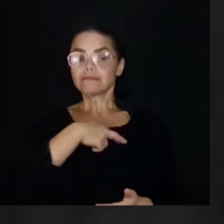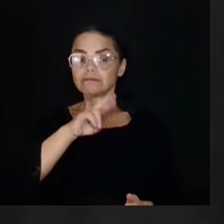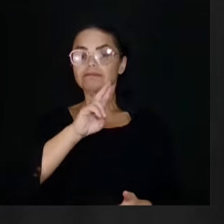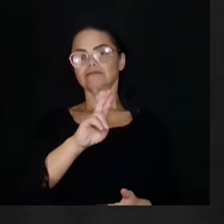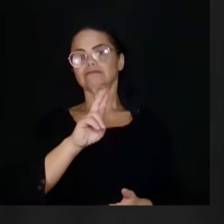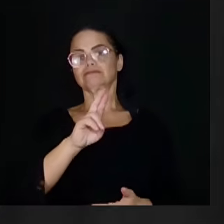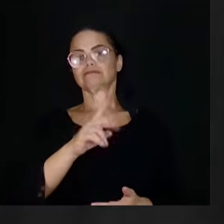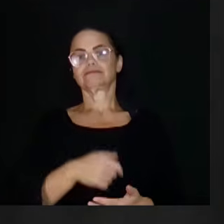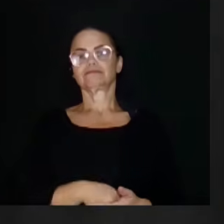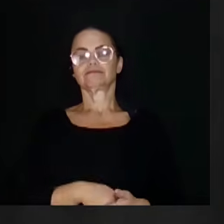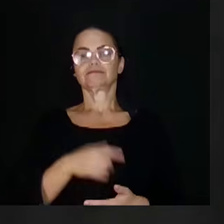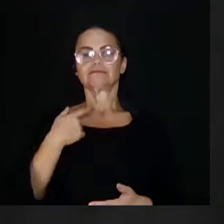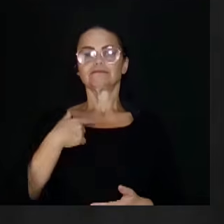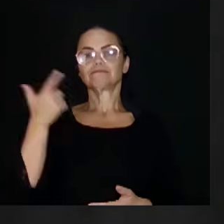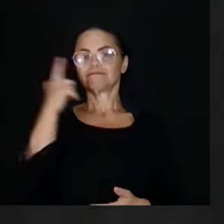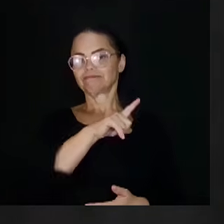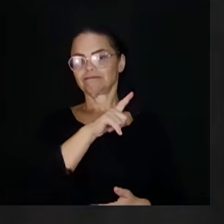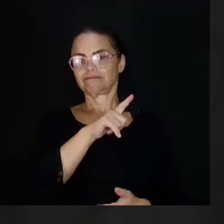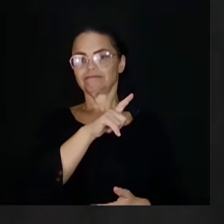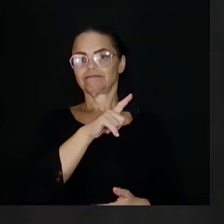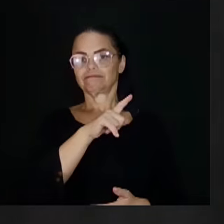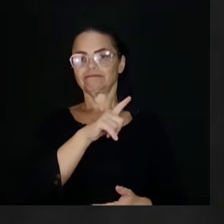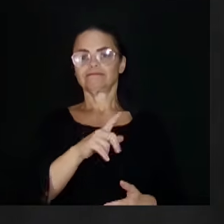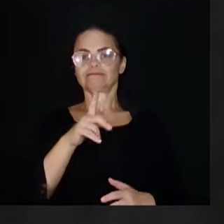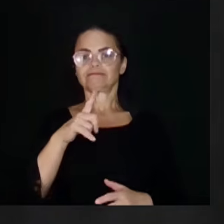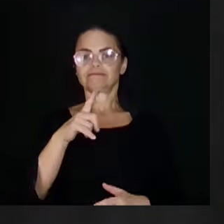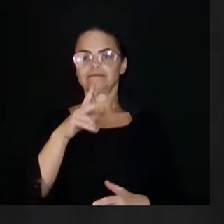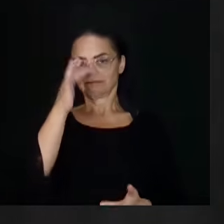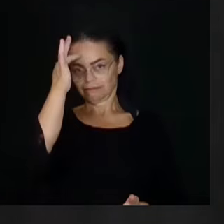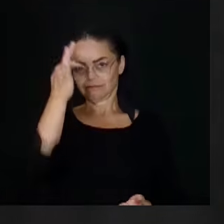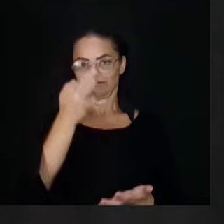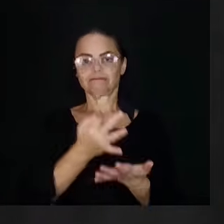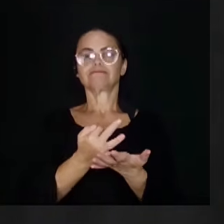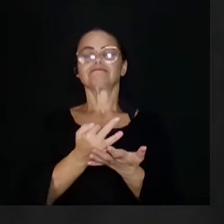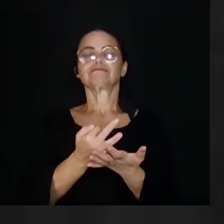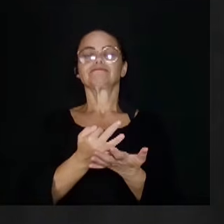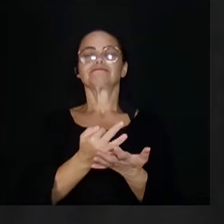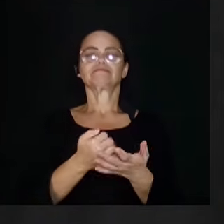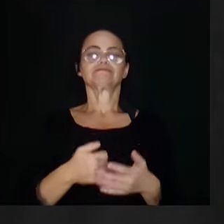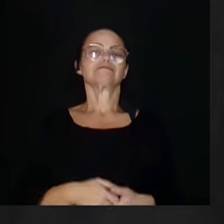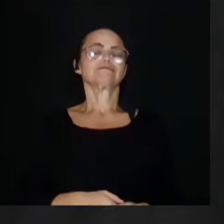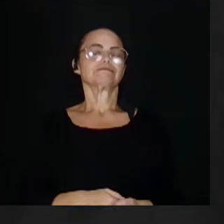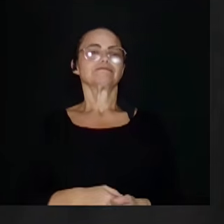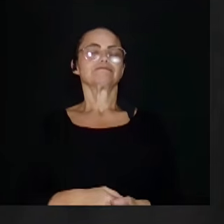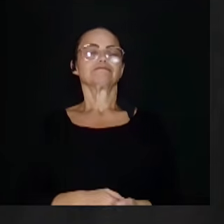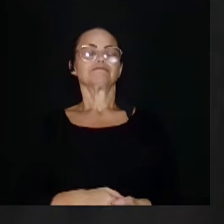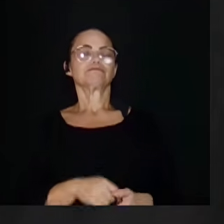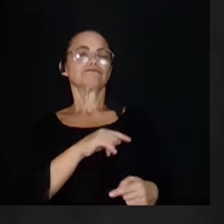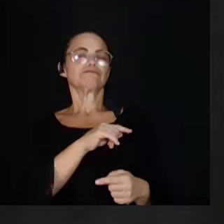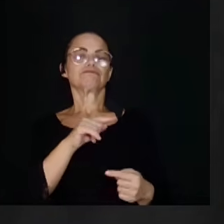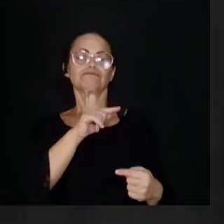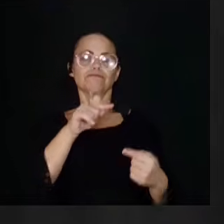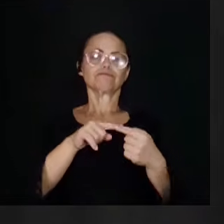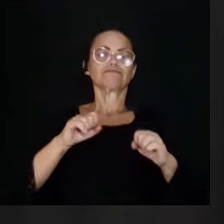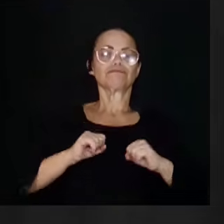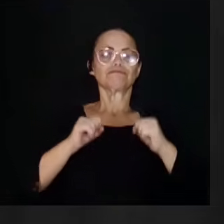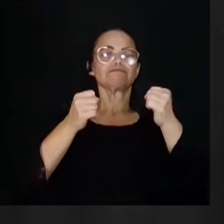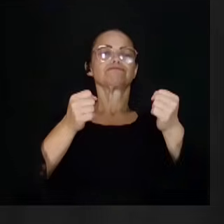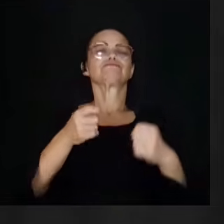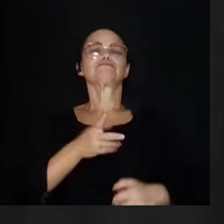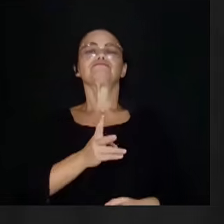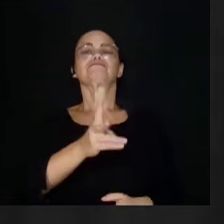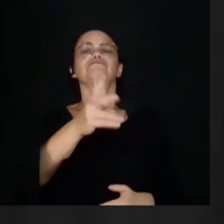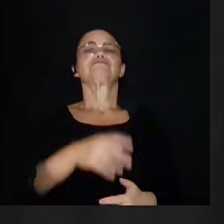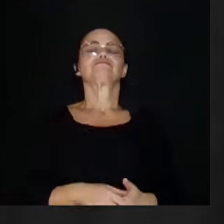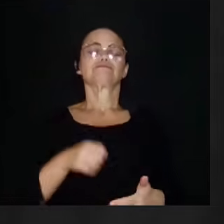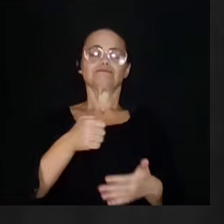eu consigo ter essa fé, essa questão mesmo da força de continuar batalhando, porque não é